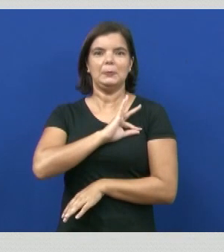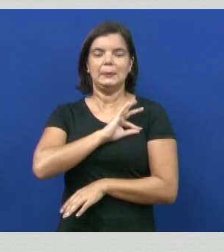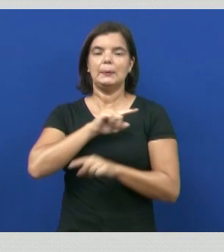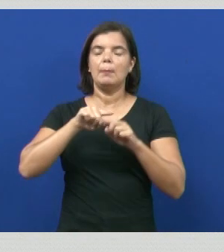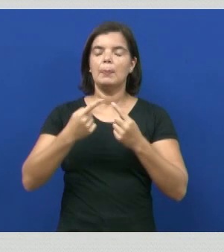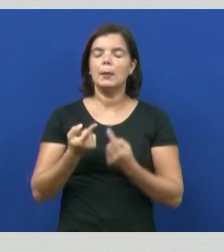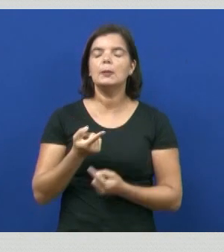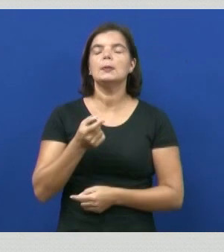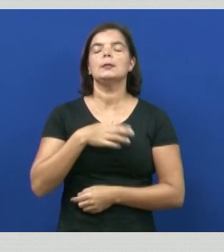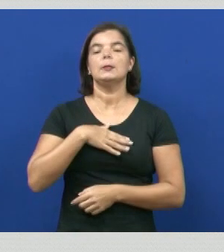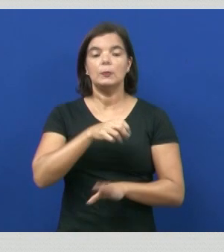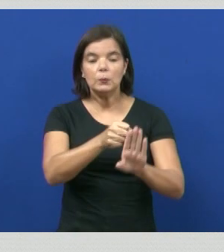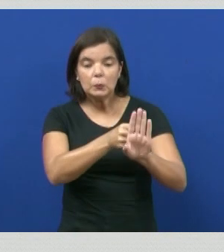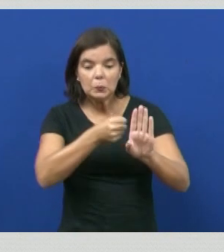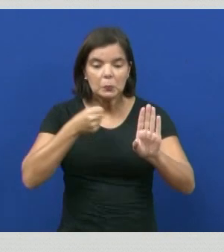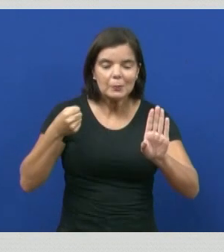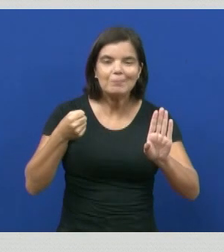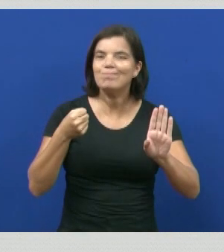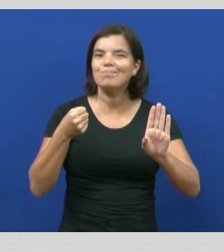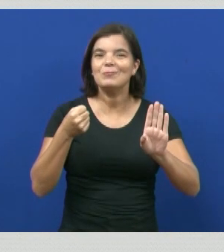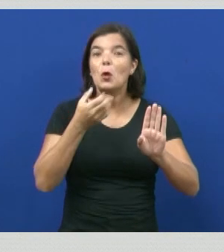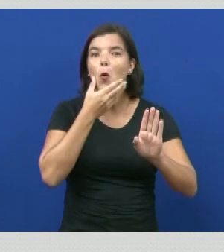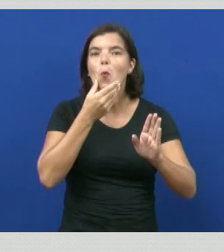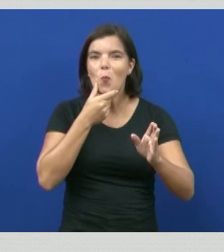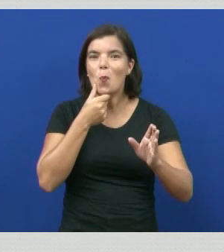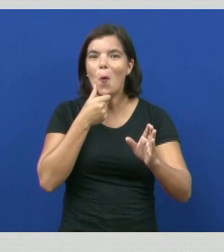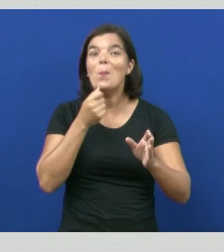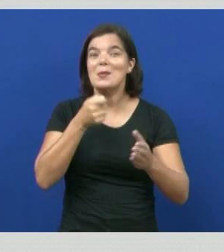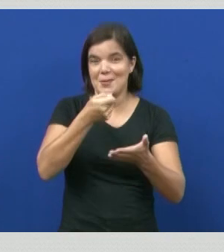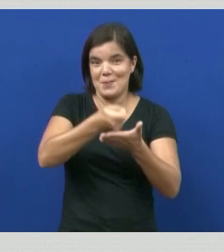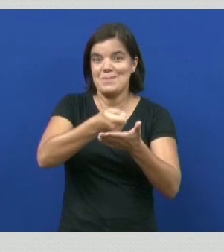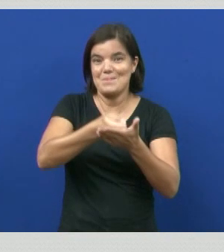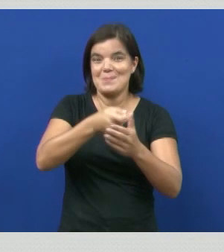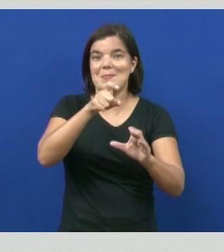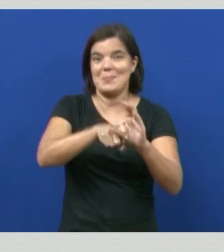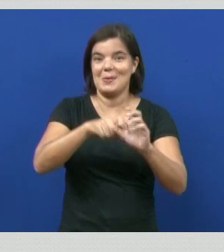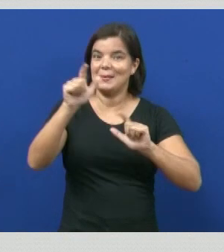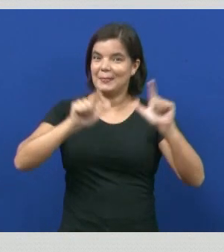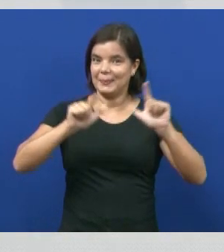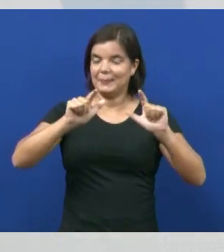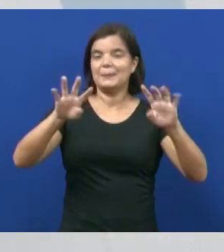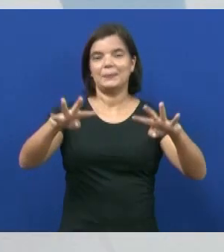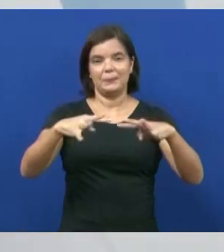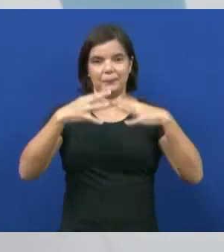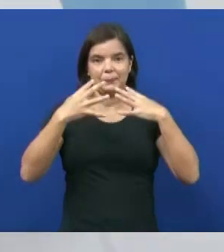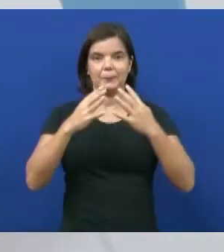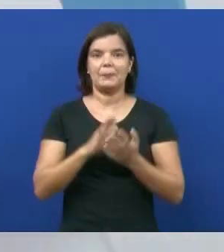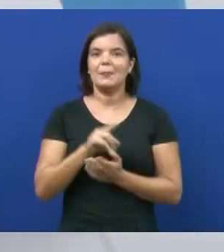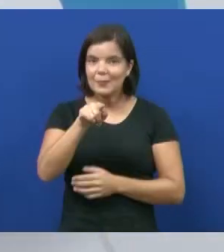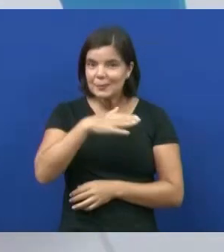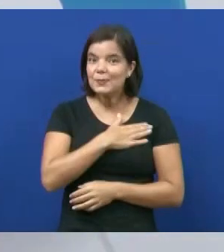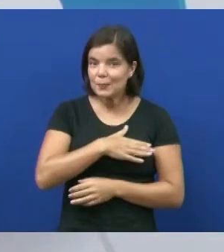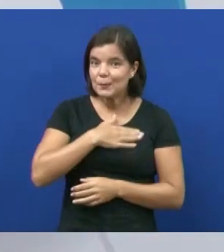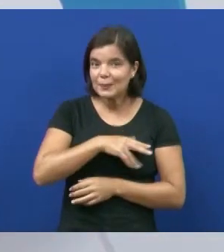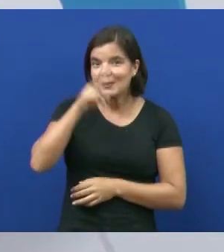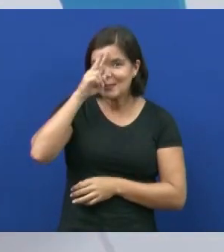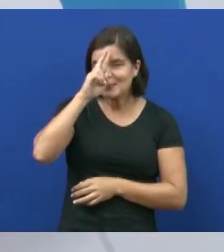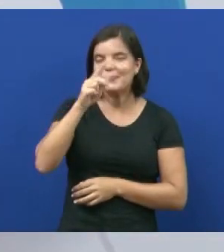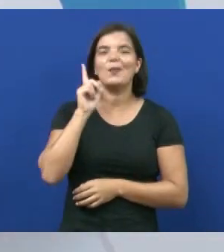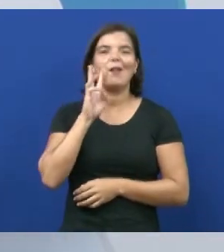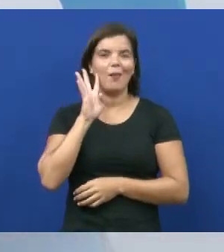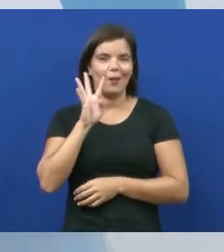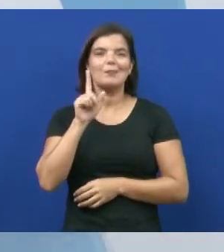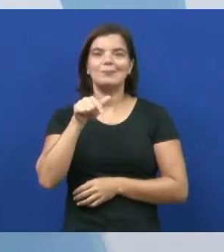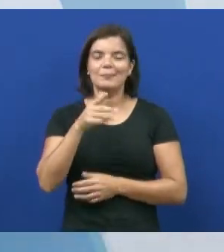Ainda ofegante, indo abrir. Não era, era o cobrador da televisão. Agora voltem atenção para cá. E aí, vocês gostaram do conto? Divertido,